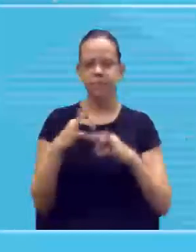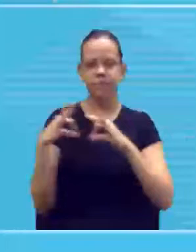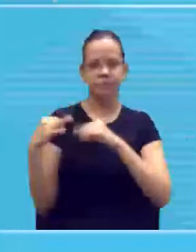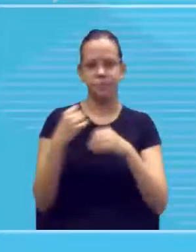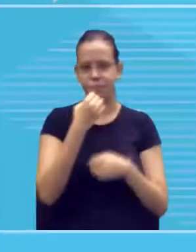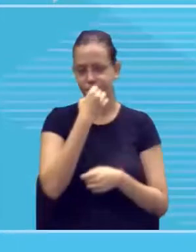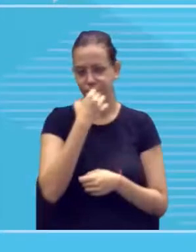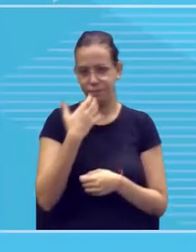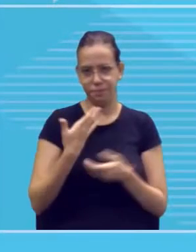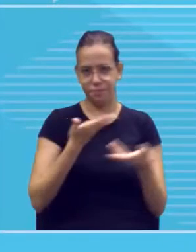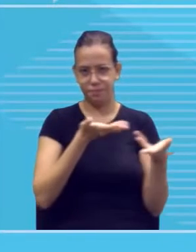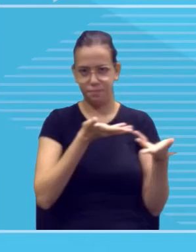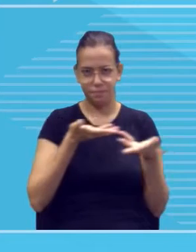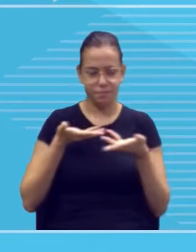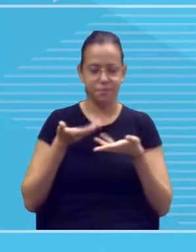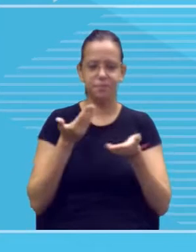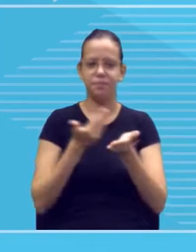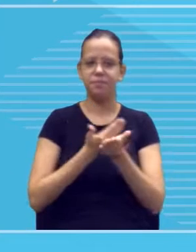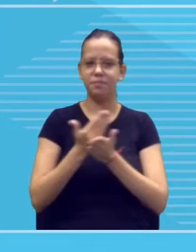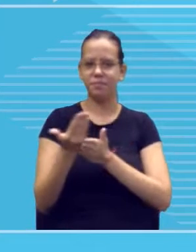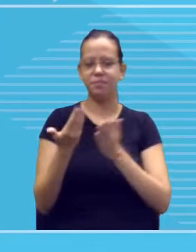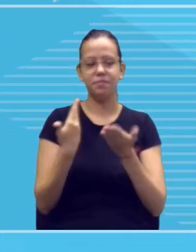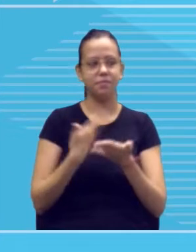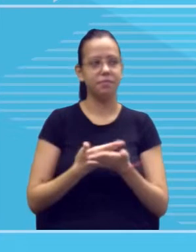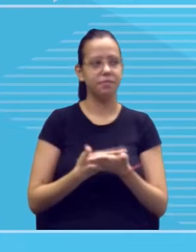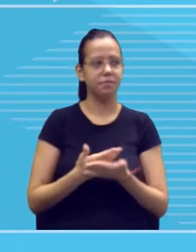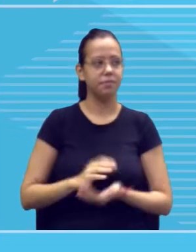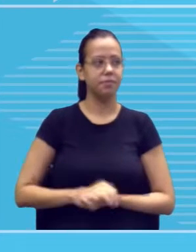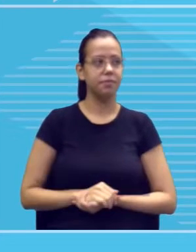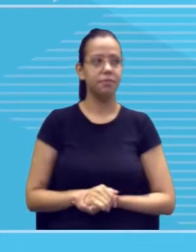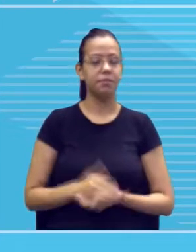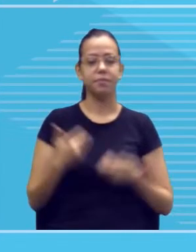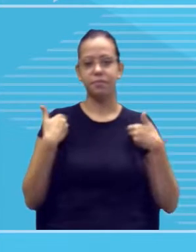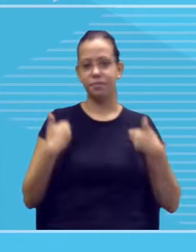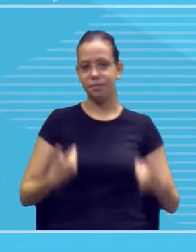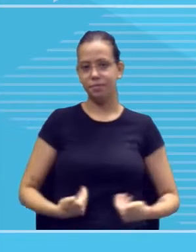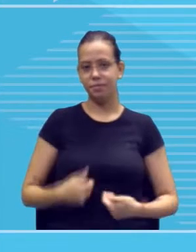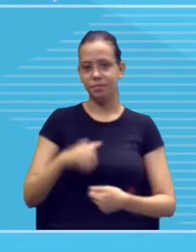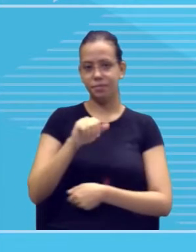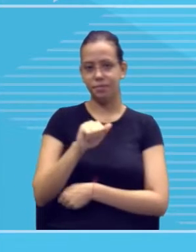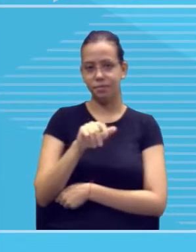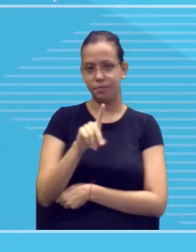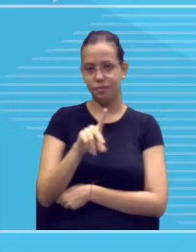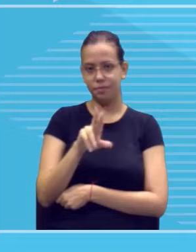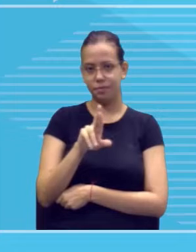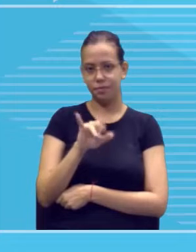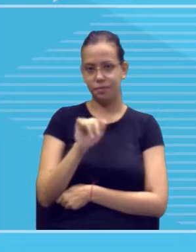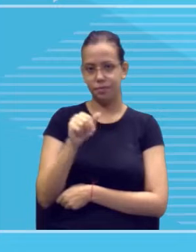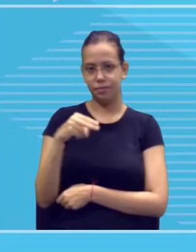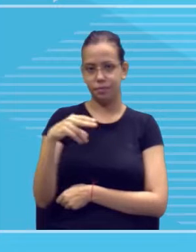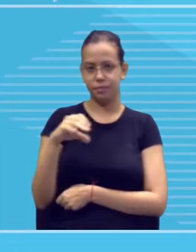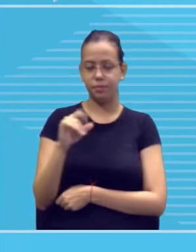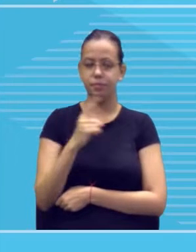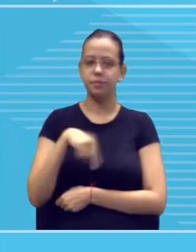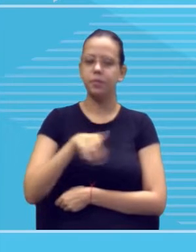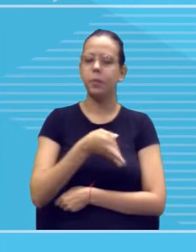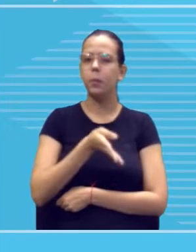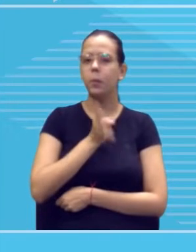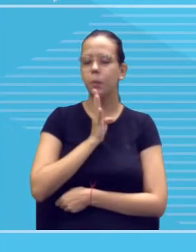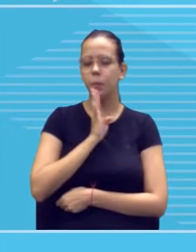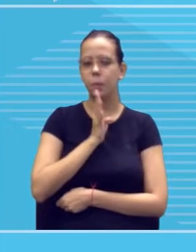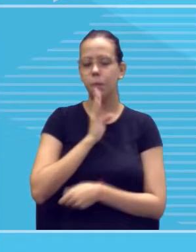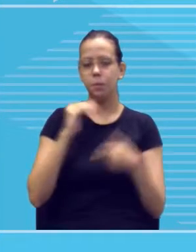bem-vindos vamos começando Olha só eu sou professor Adriano você já conhece nossas aulas aqui nas quartas-feiras